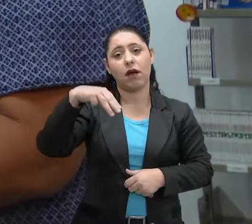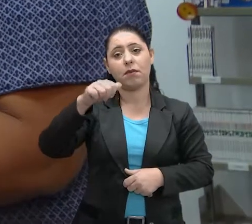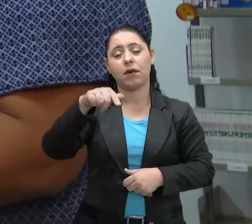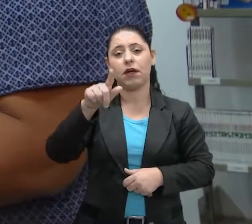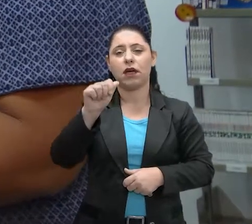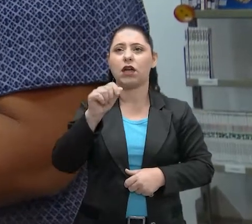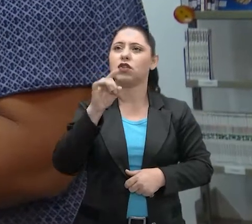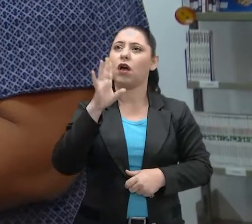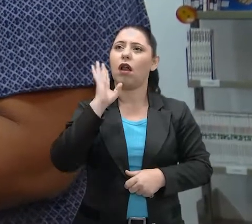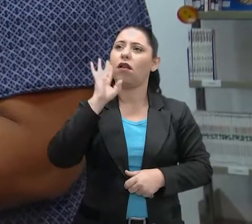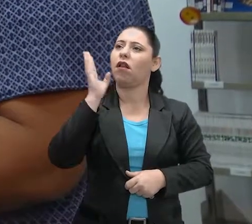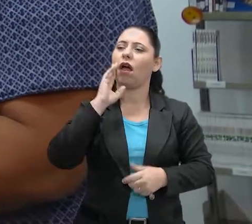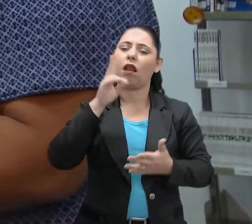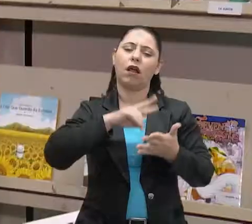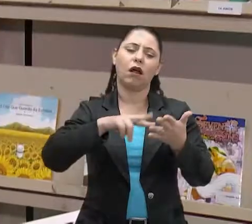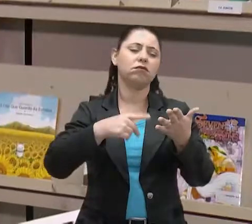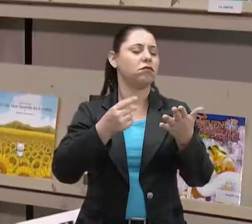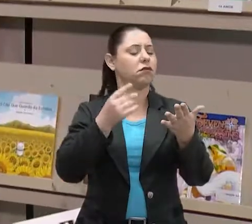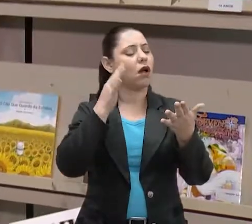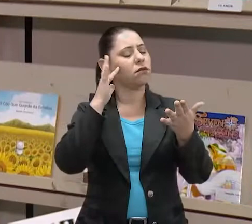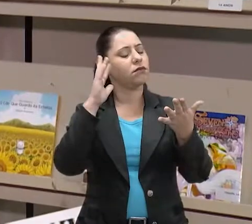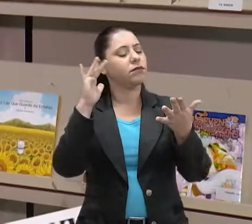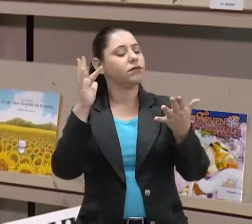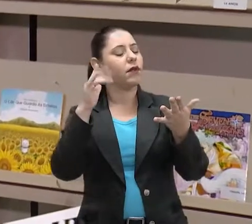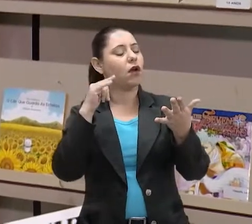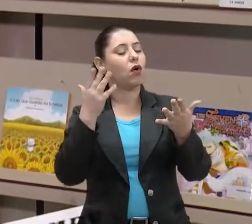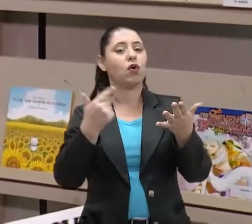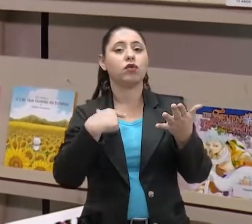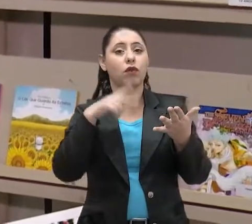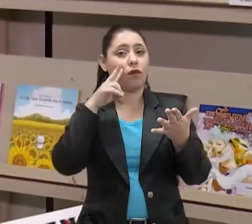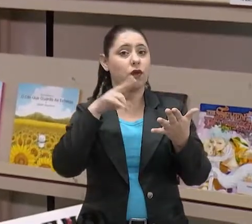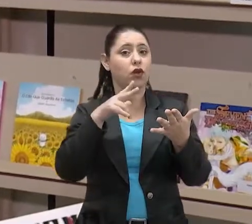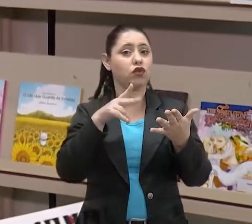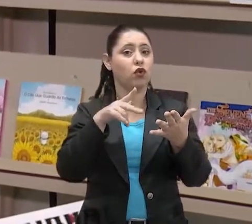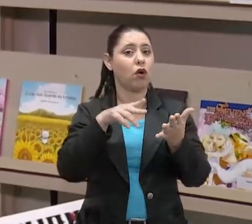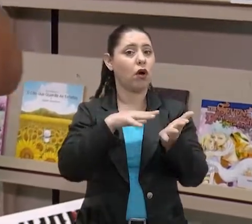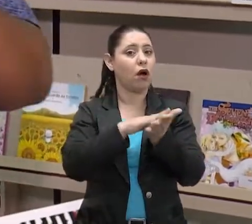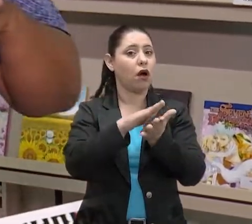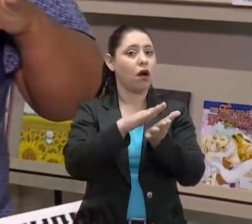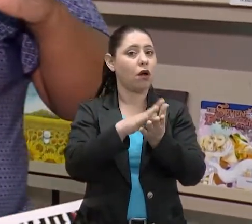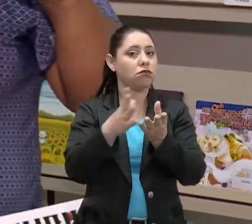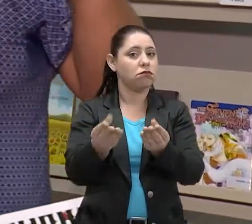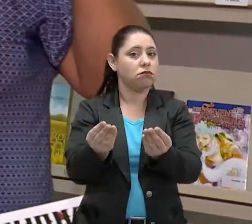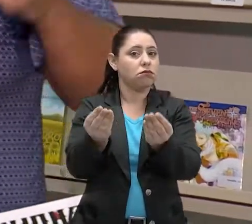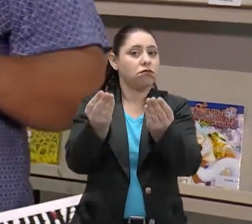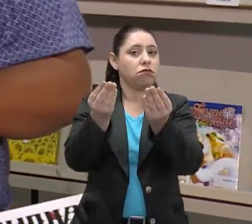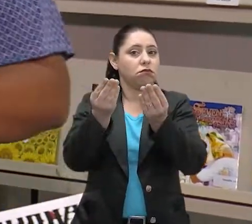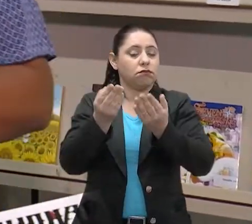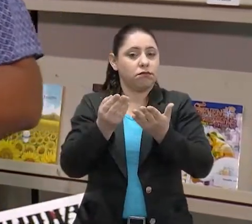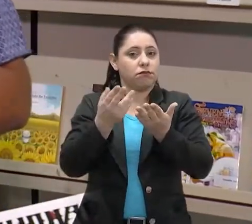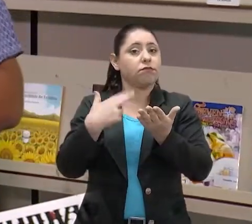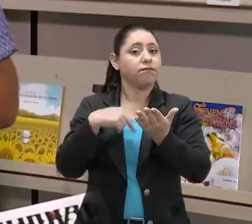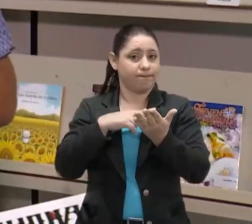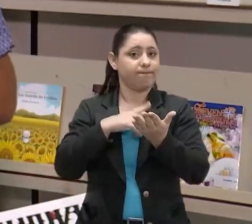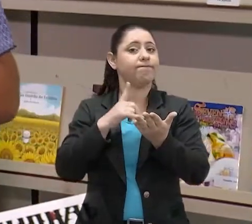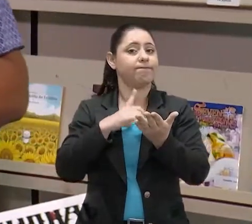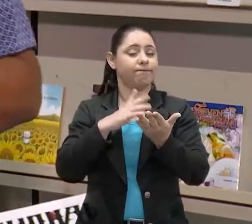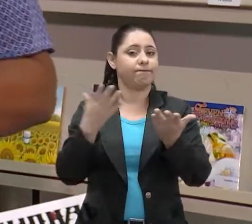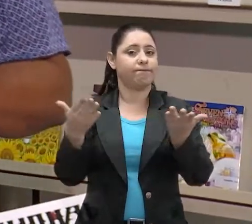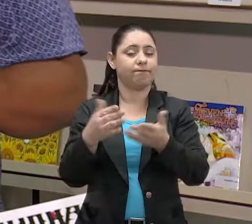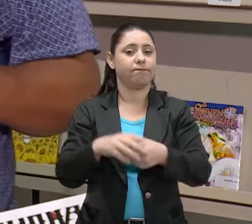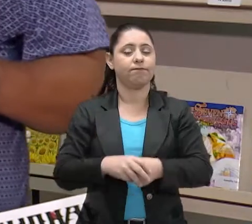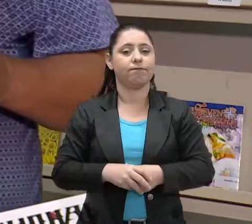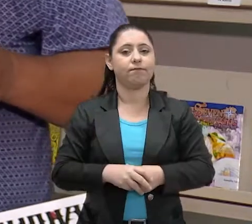Eu achava que o mangá era só para entretenimento, mas hoje eu vejo que essa coleção inédita que nós recebemos,